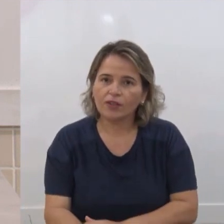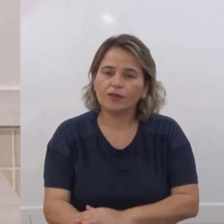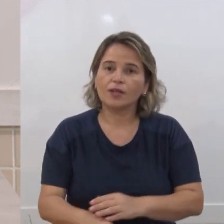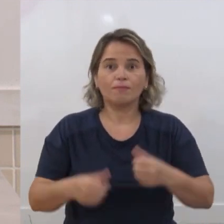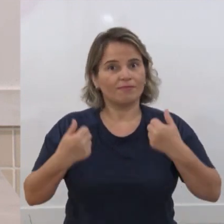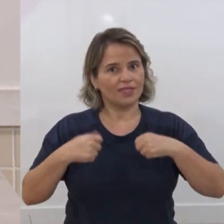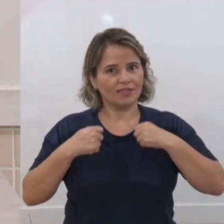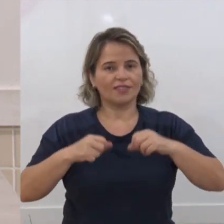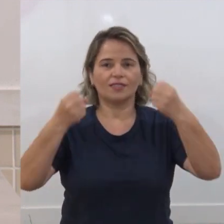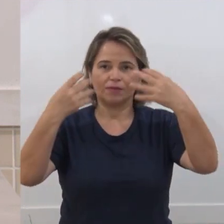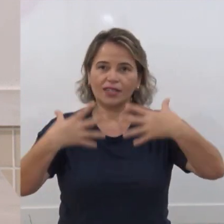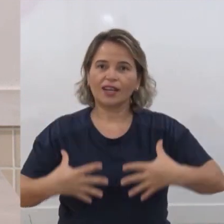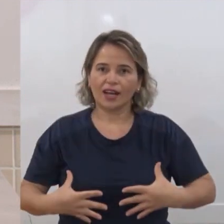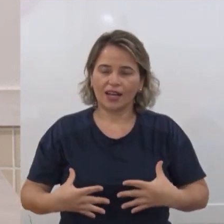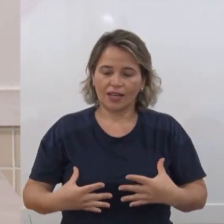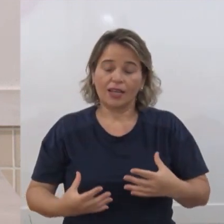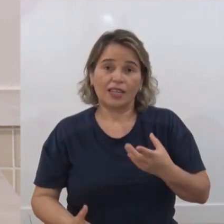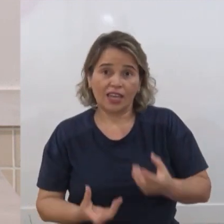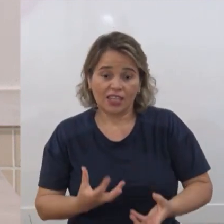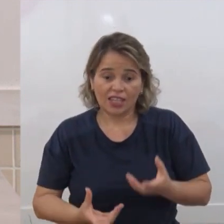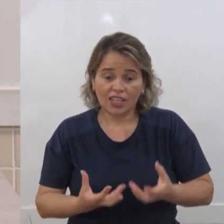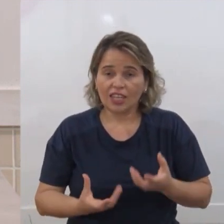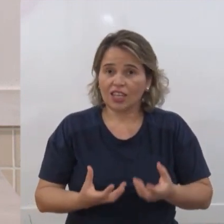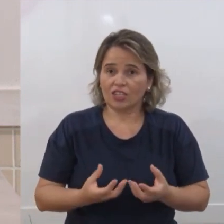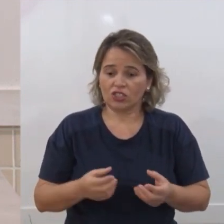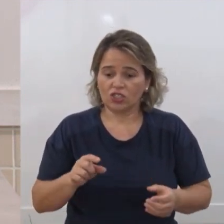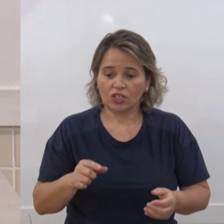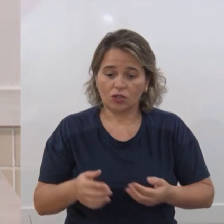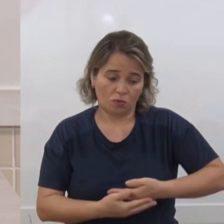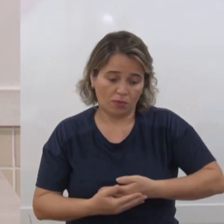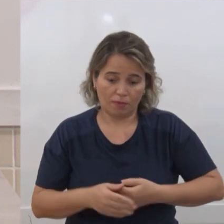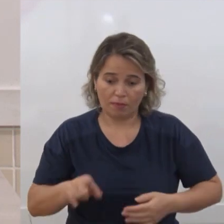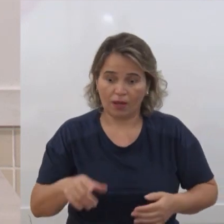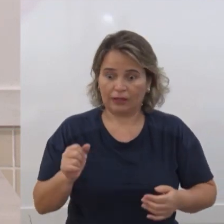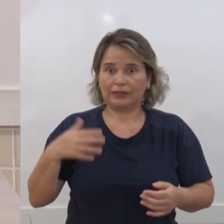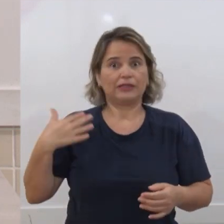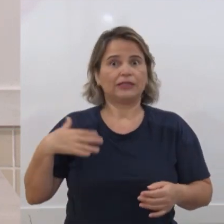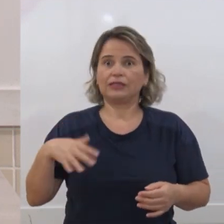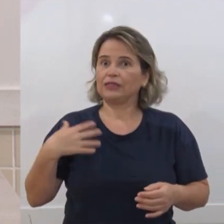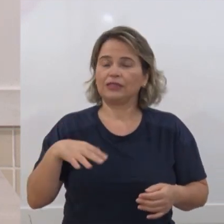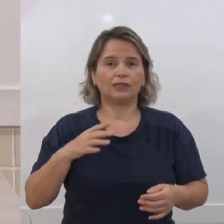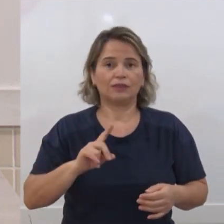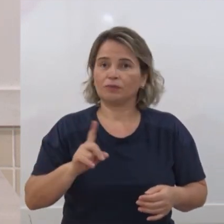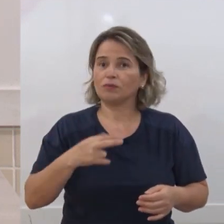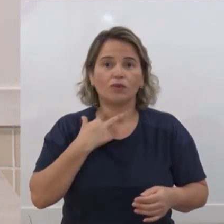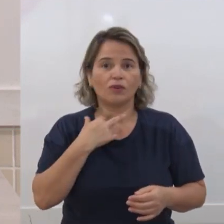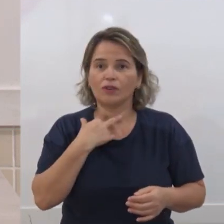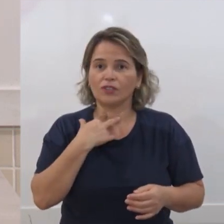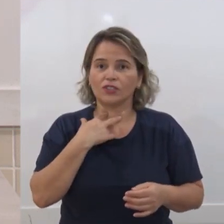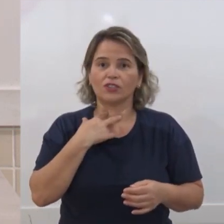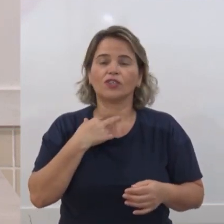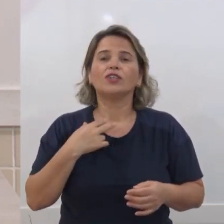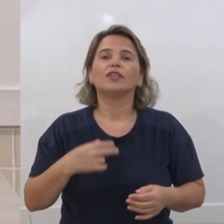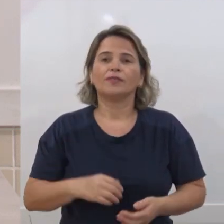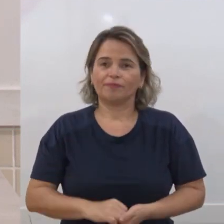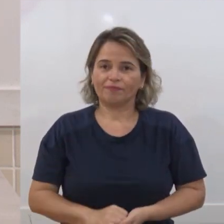bebê que ele não pode manusear, que o forno é quente, que machuca, que queima, que faz